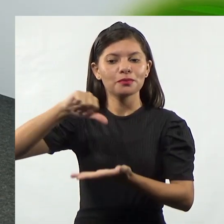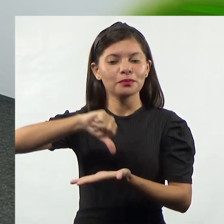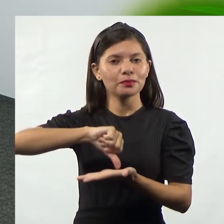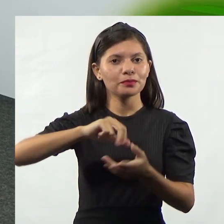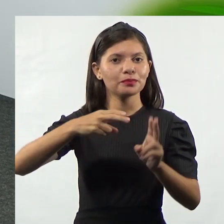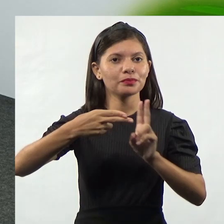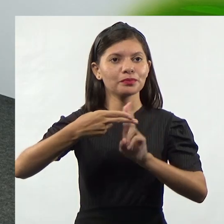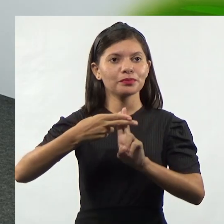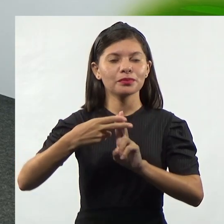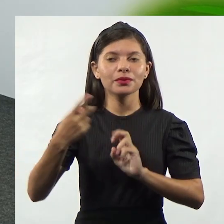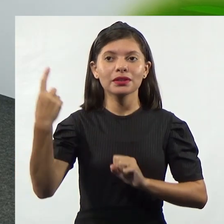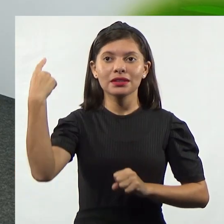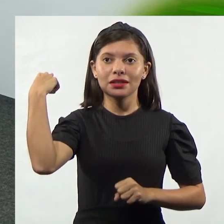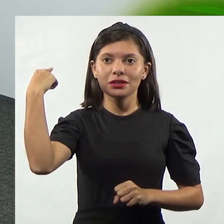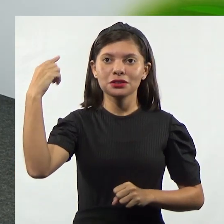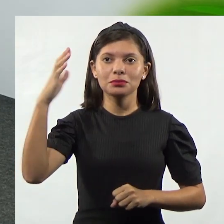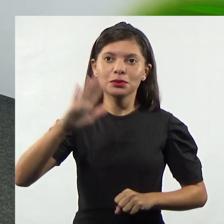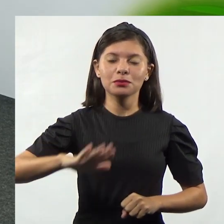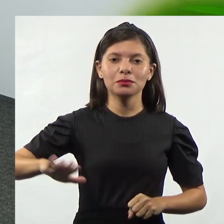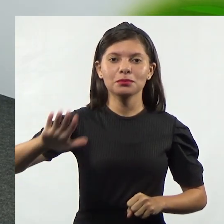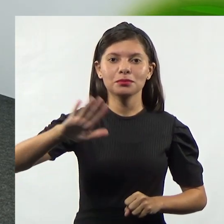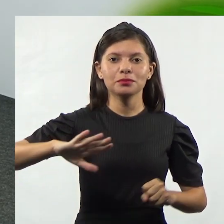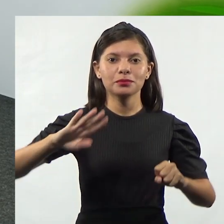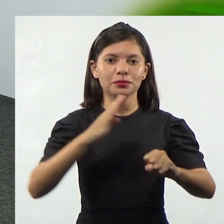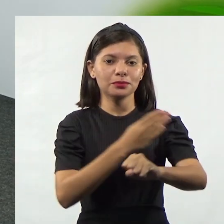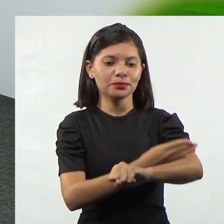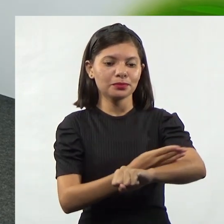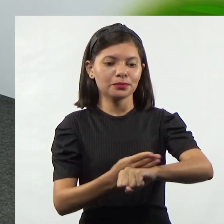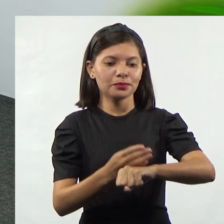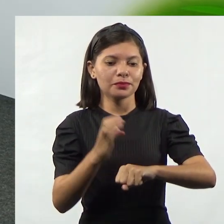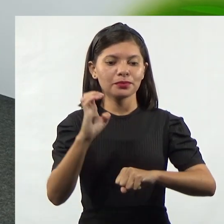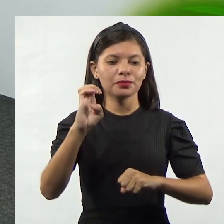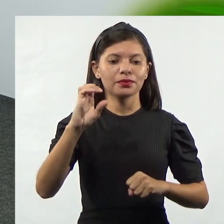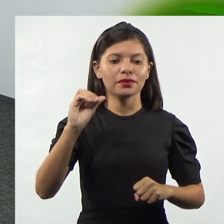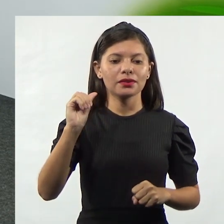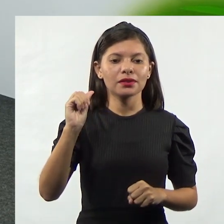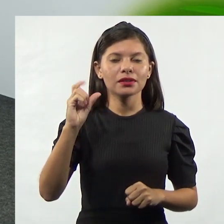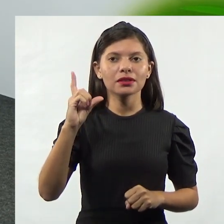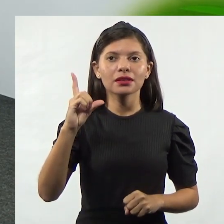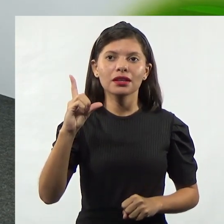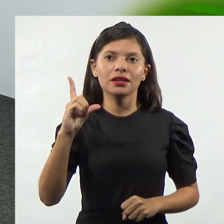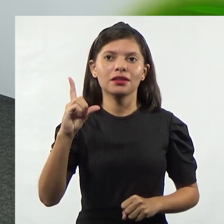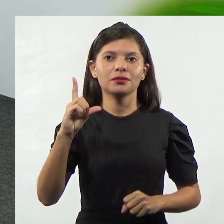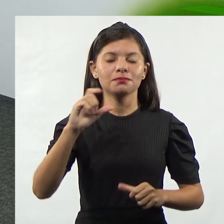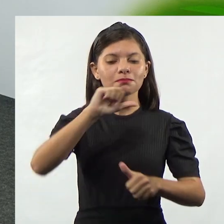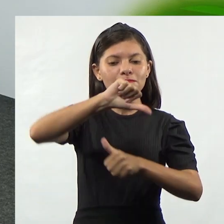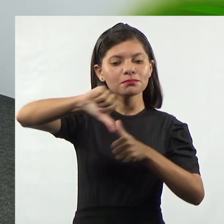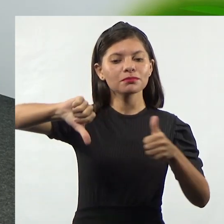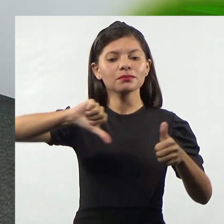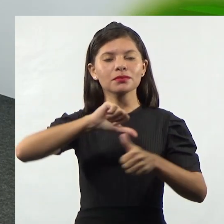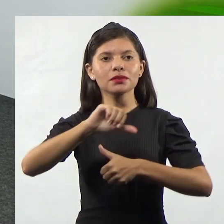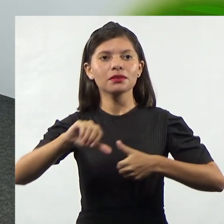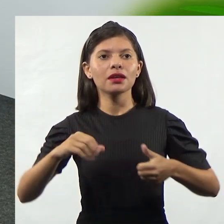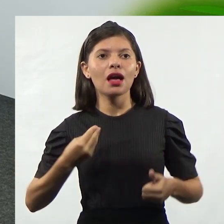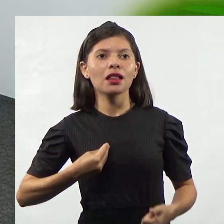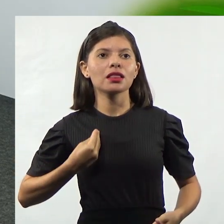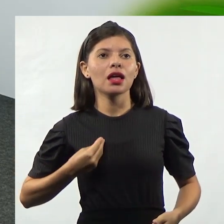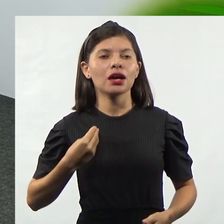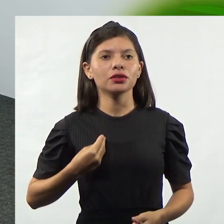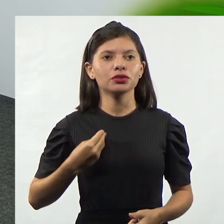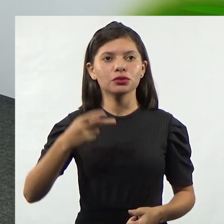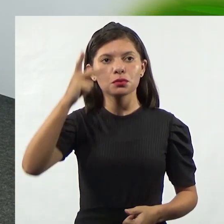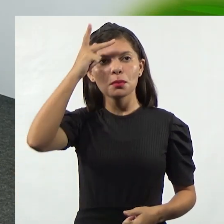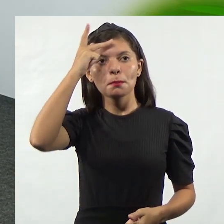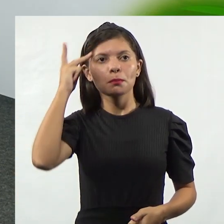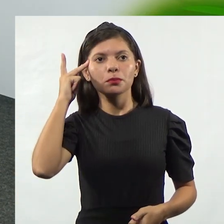e atrás de mim tem uma parede branca escrito EAD Mudando Realidades. Eu sou uma pessoa alta, tenho